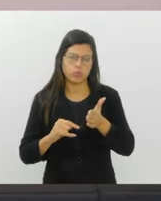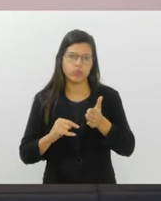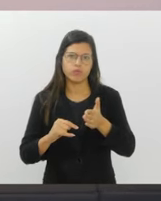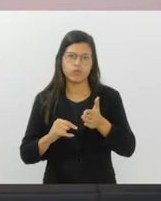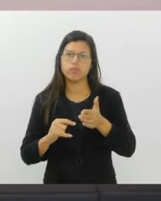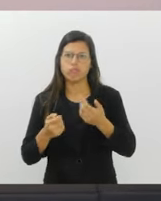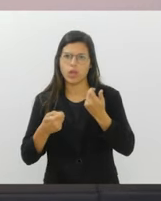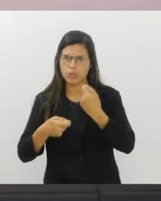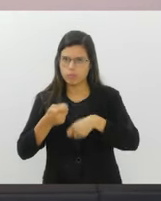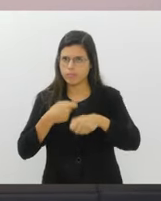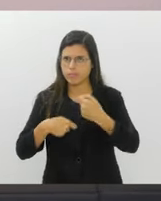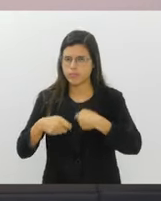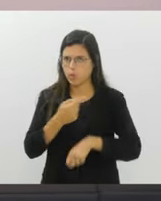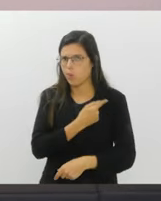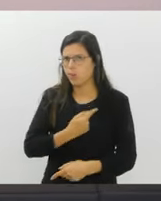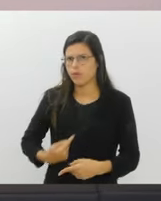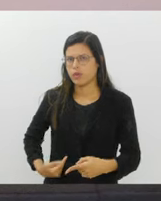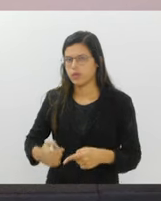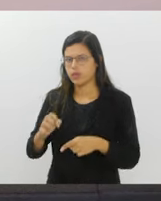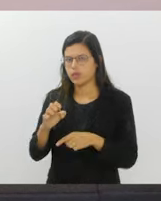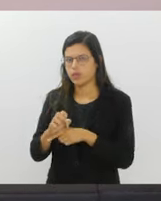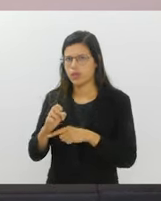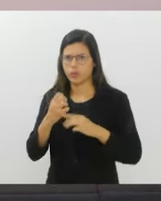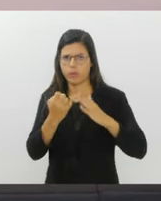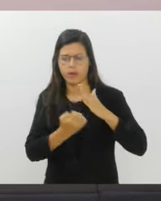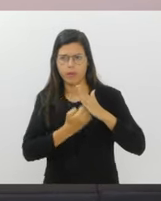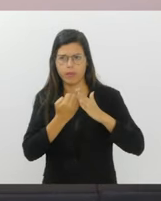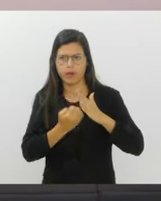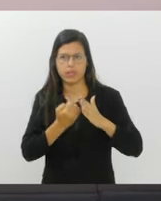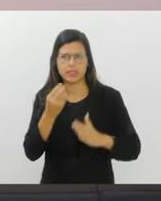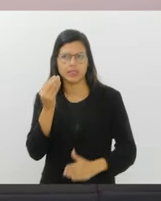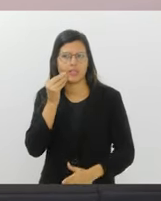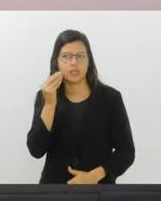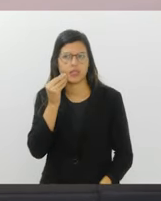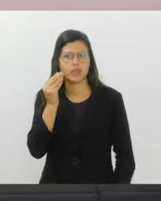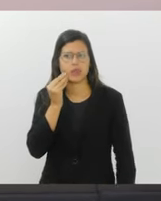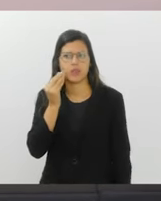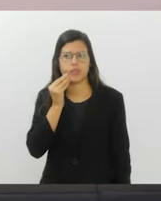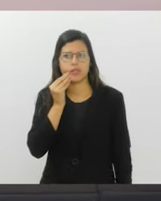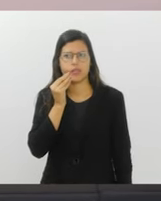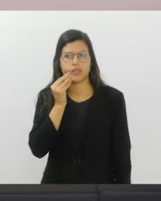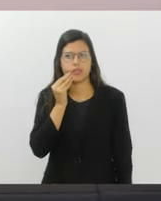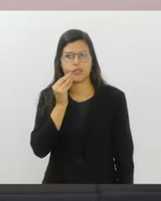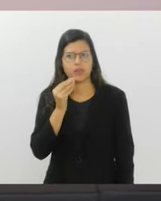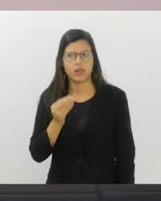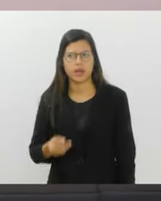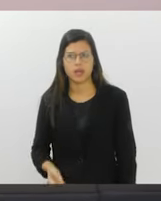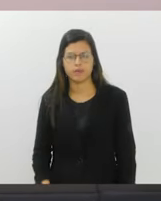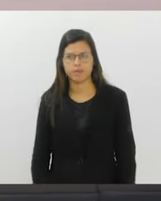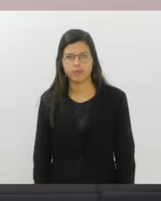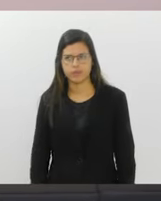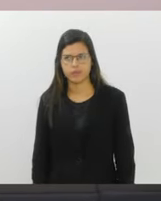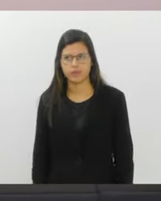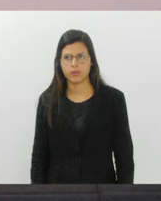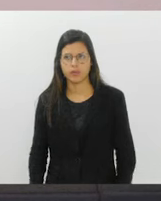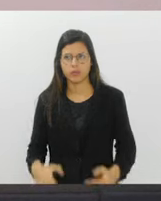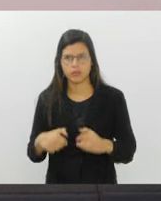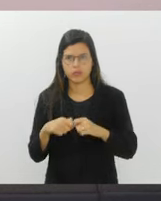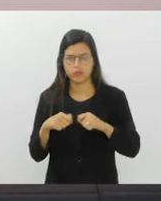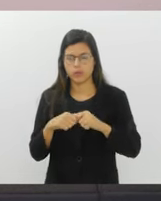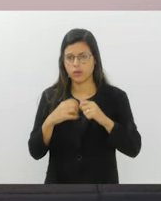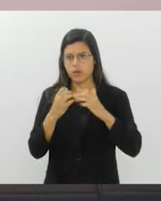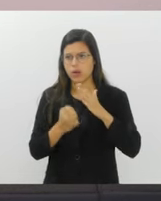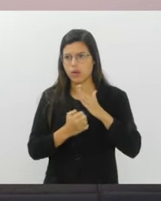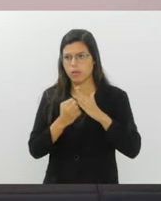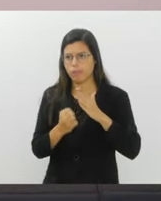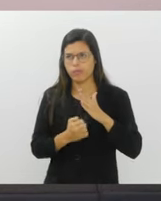do governo do Estado com a Supervia para tentar fazer com que a Supervia tomasse o caminho de